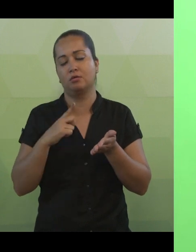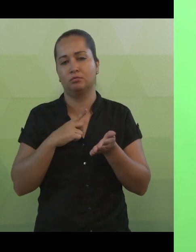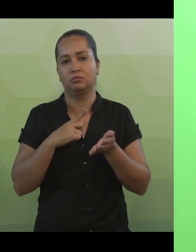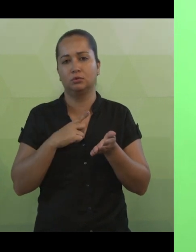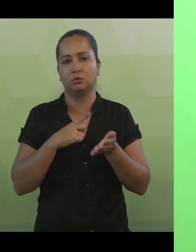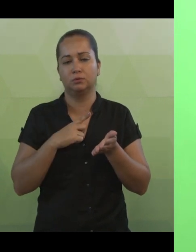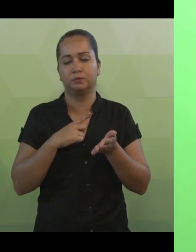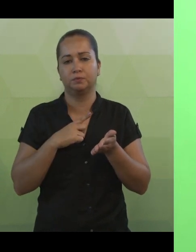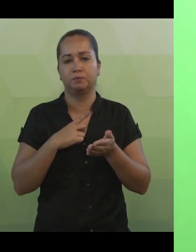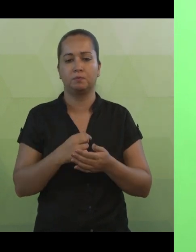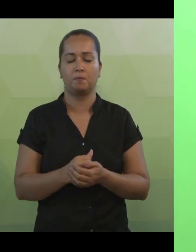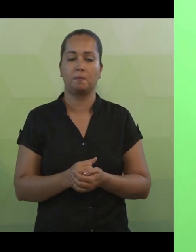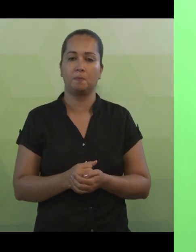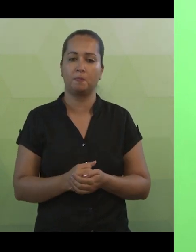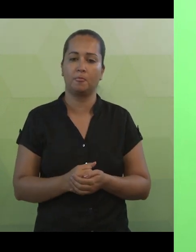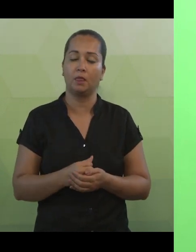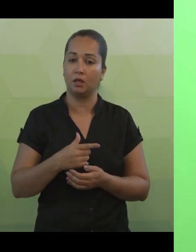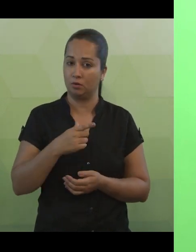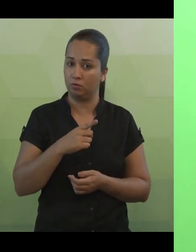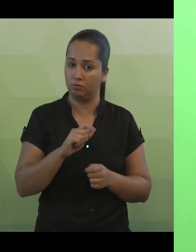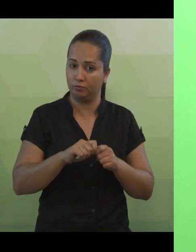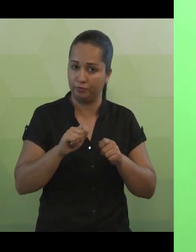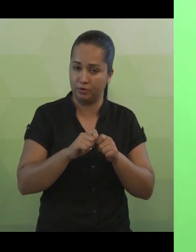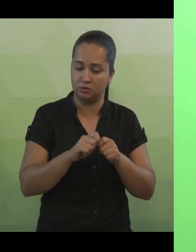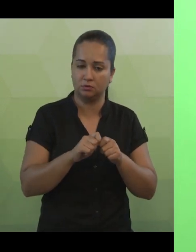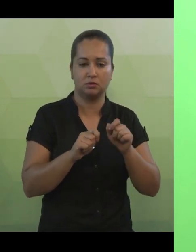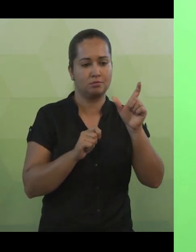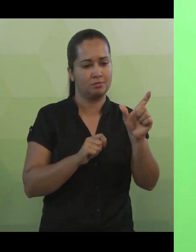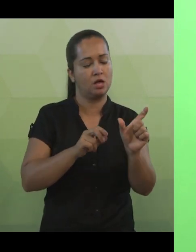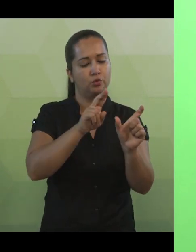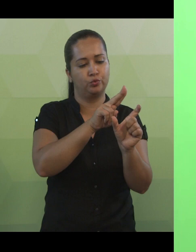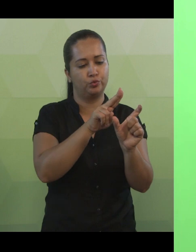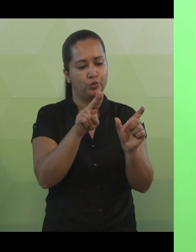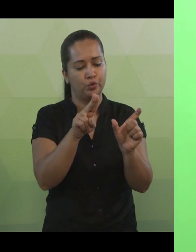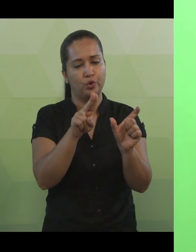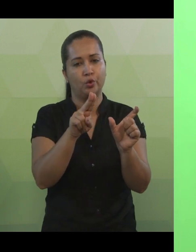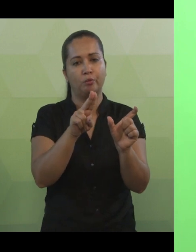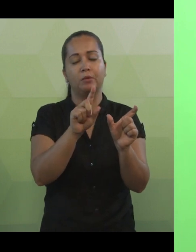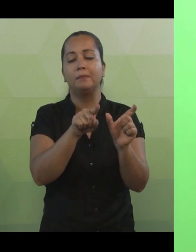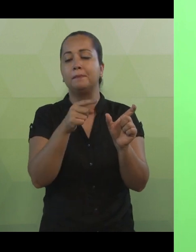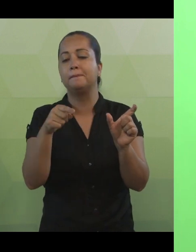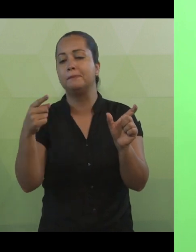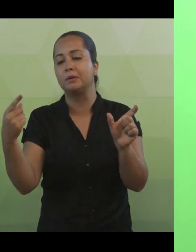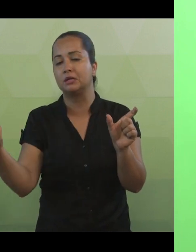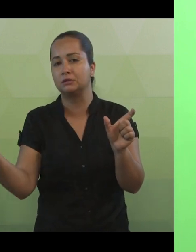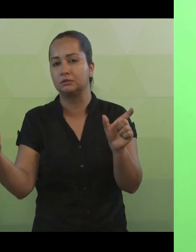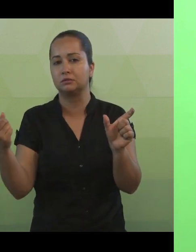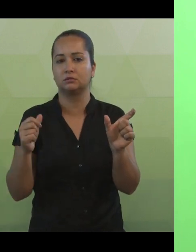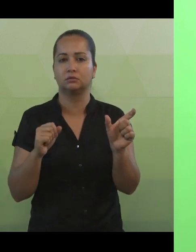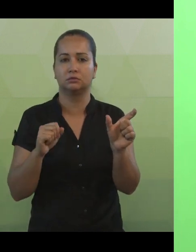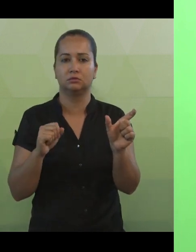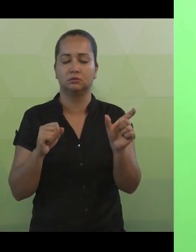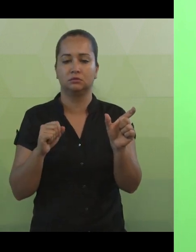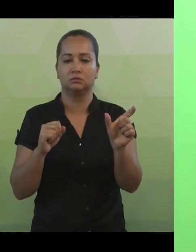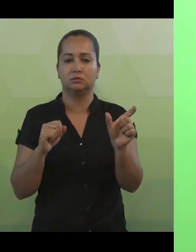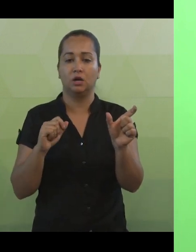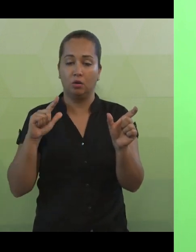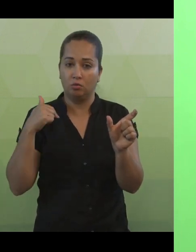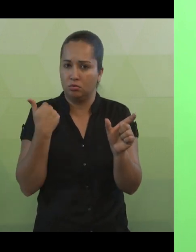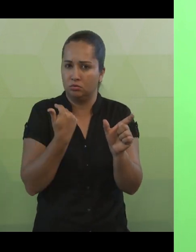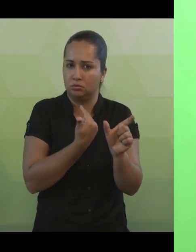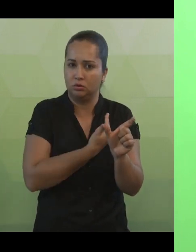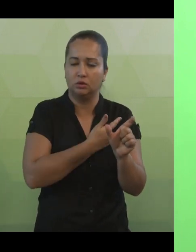Na própria definição de um atributo, ele recebe um nome e um tipo de dado. Ao definirmos o tipo, automaticamente